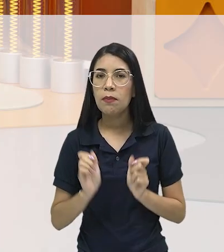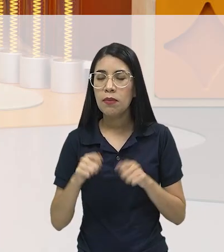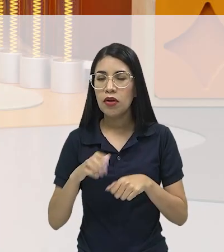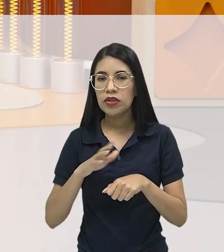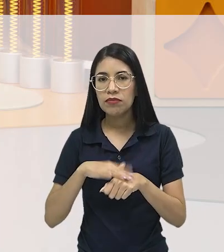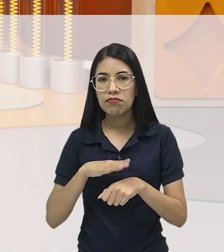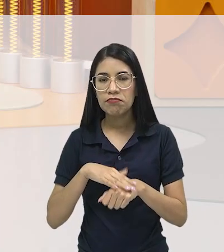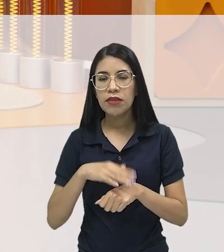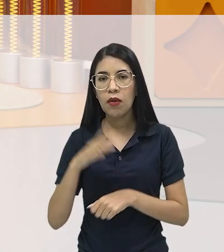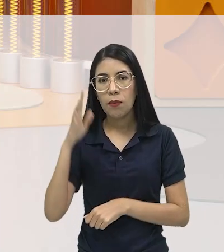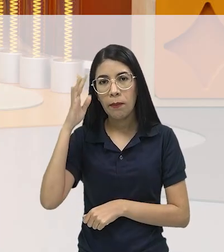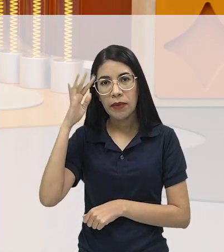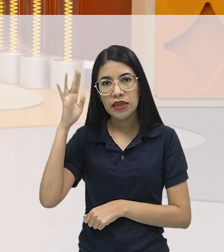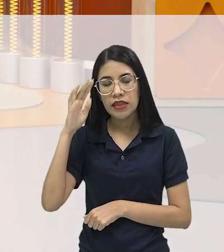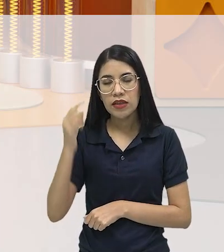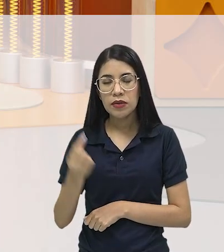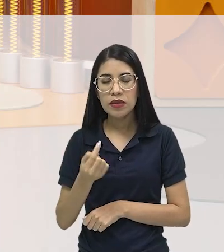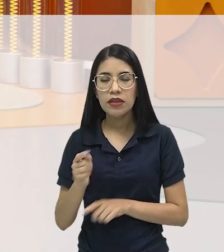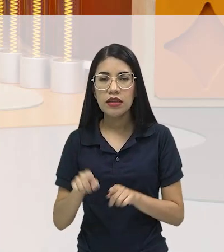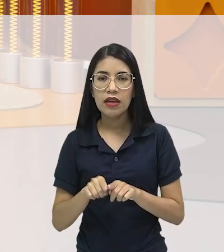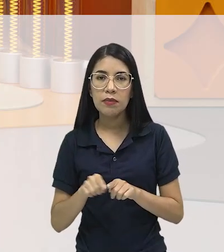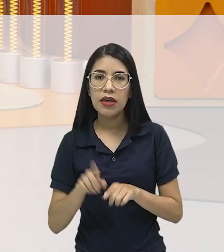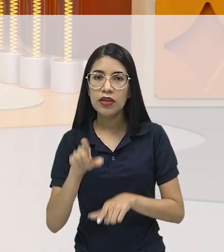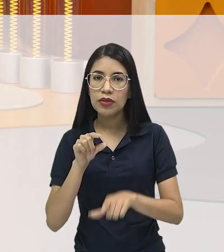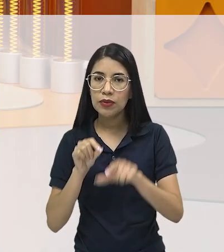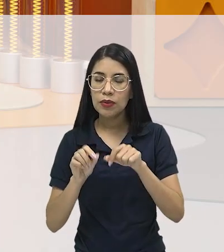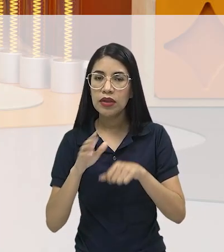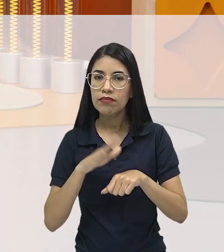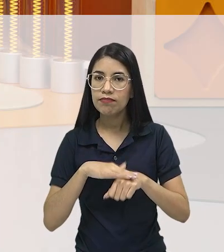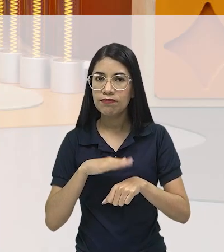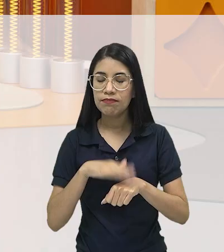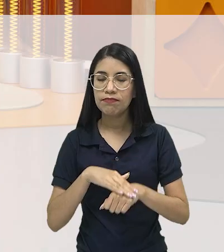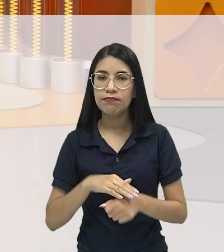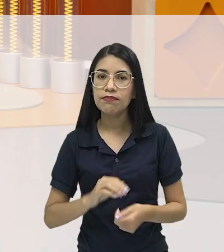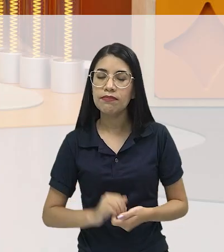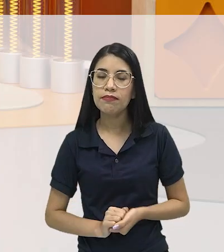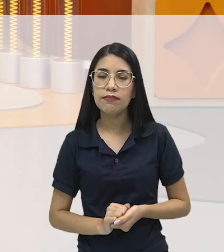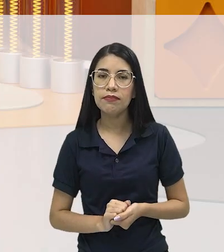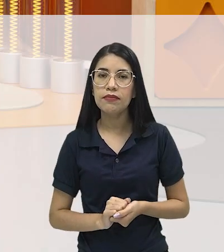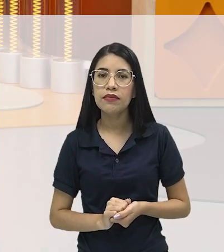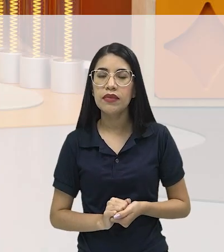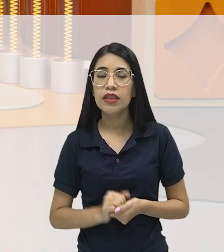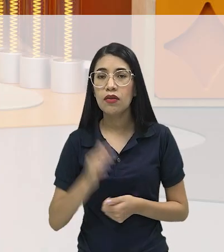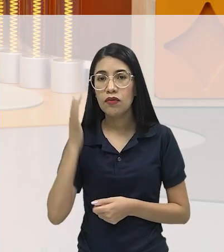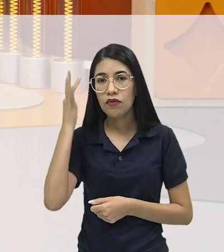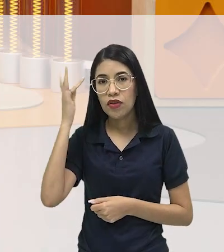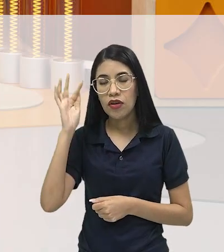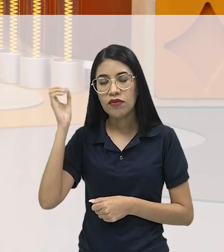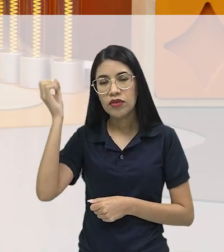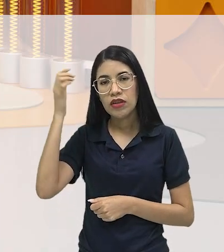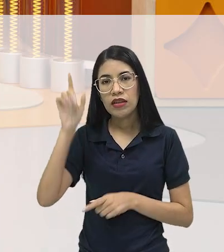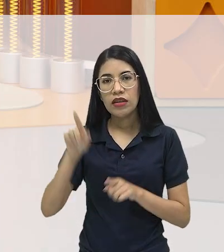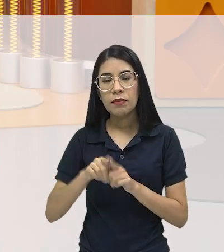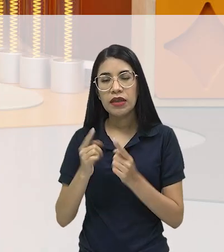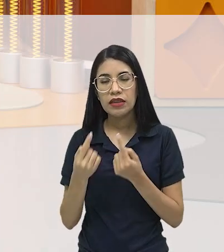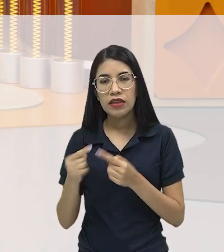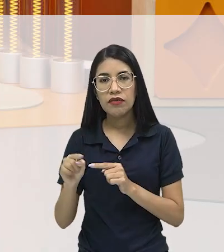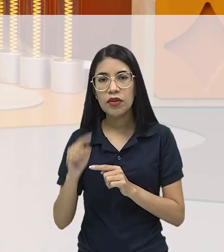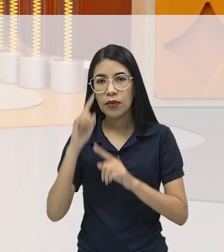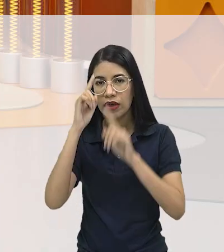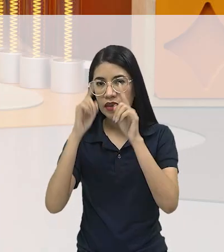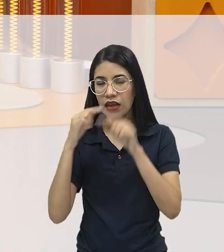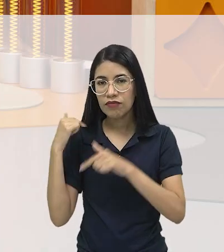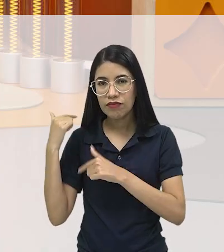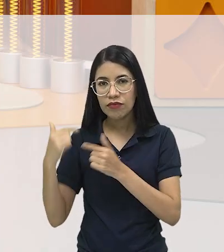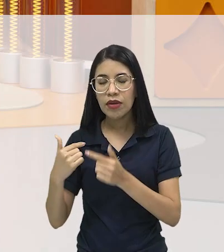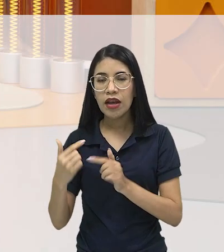si próprio e também fazer as próprias escolhas. Então os filósofos iluministas desafiaram ideias tradicionais,